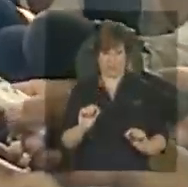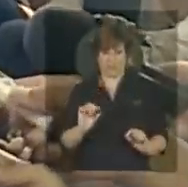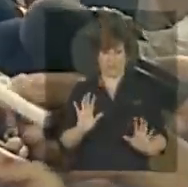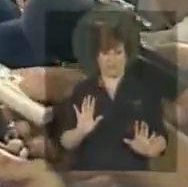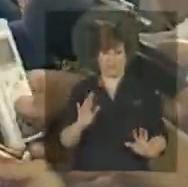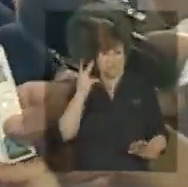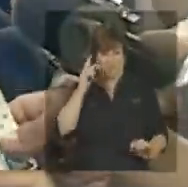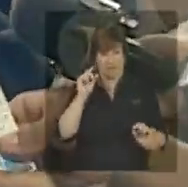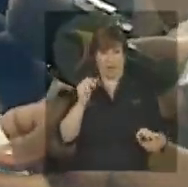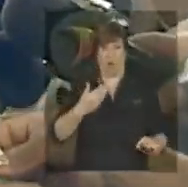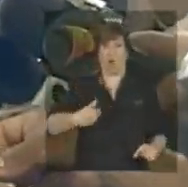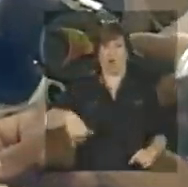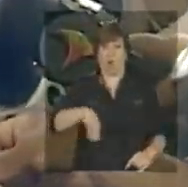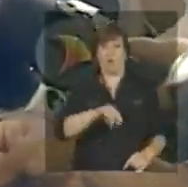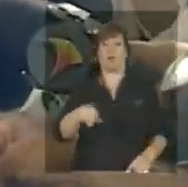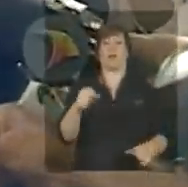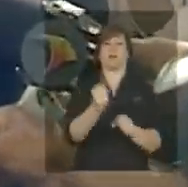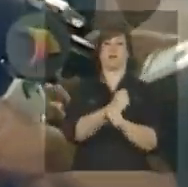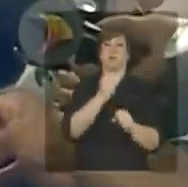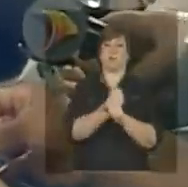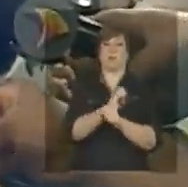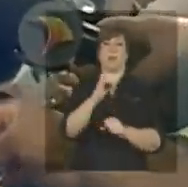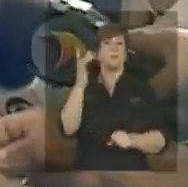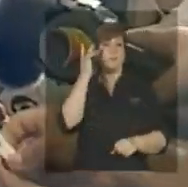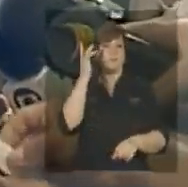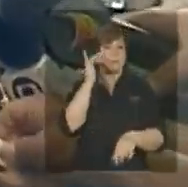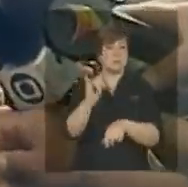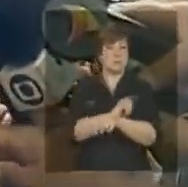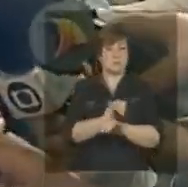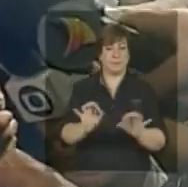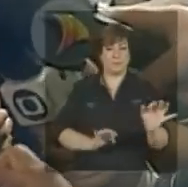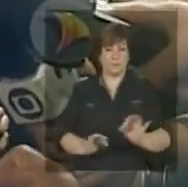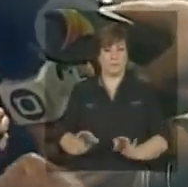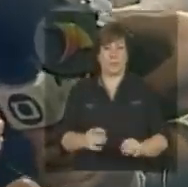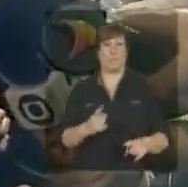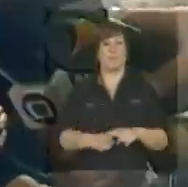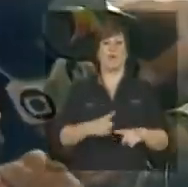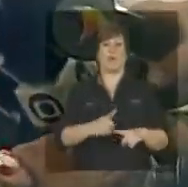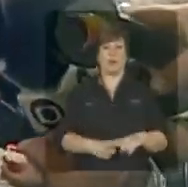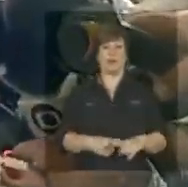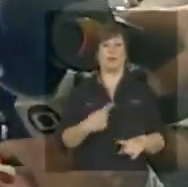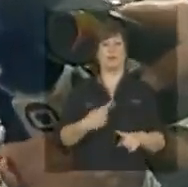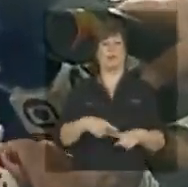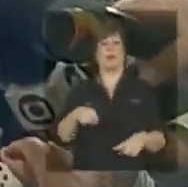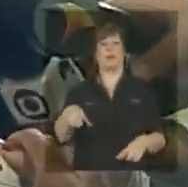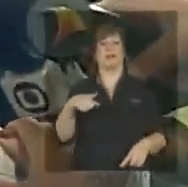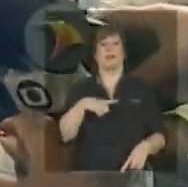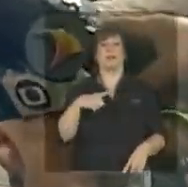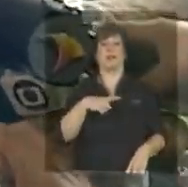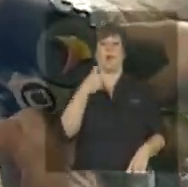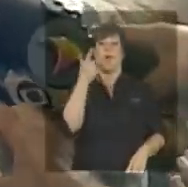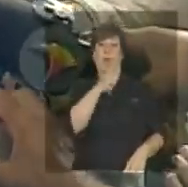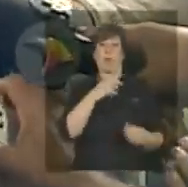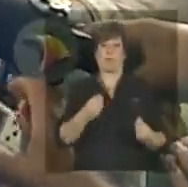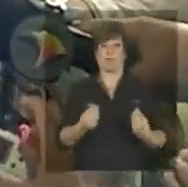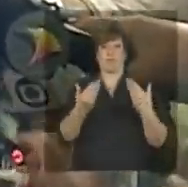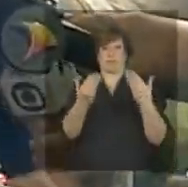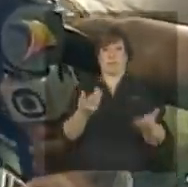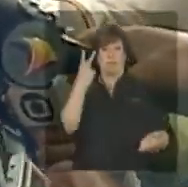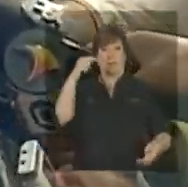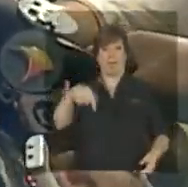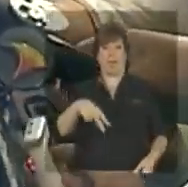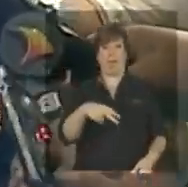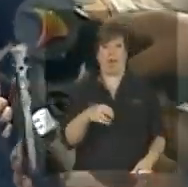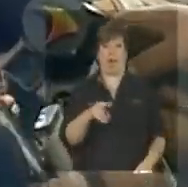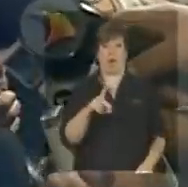nós, essa obra é uma obra estratégica. Por que ela é estratégica? Ela é estratégica porque ela segura ao Nordeste as condições